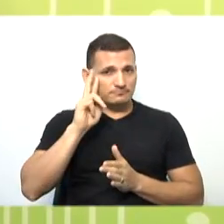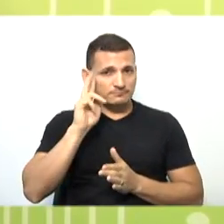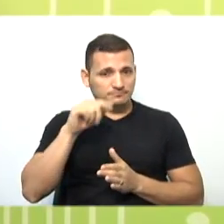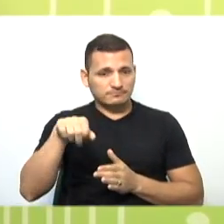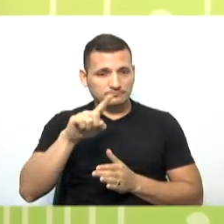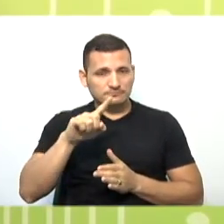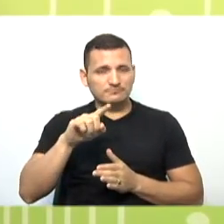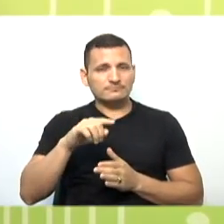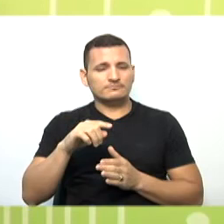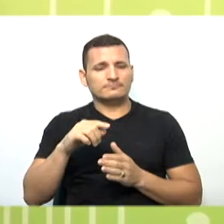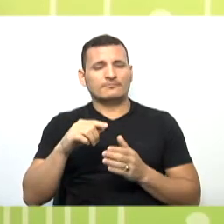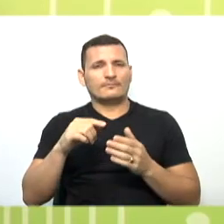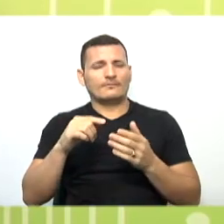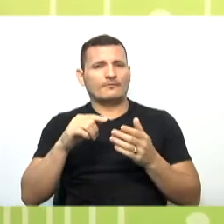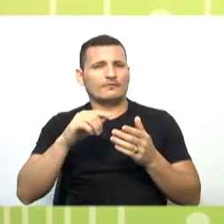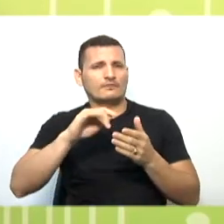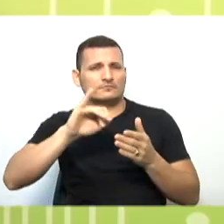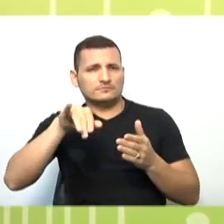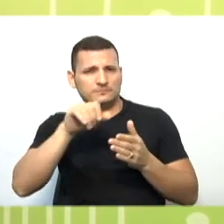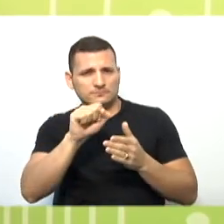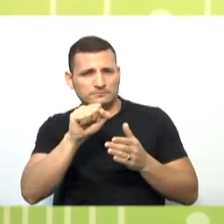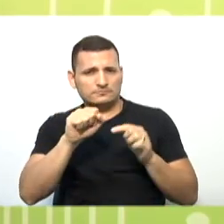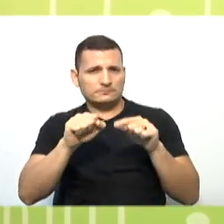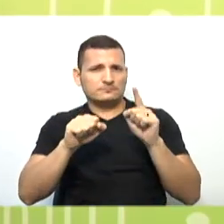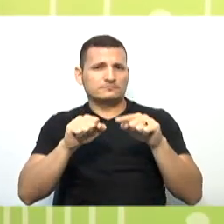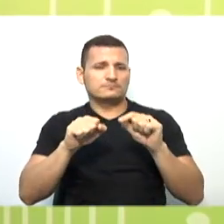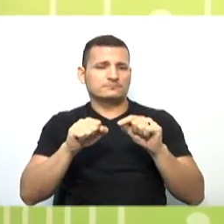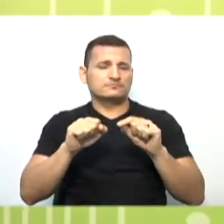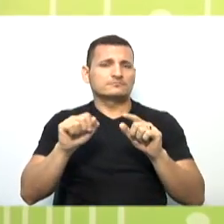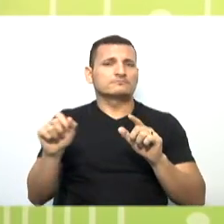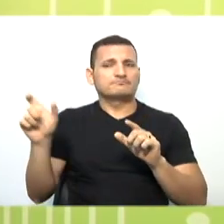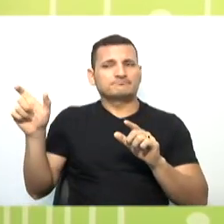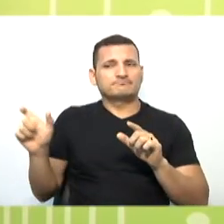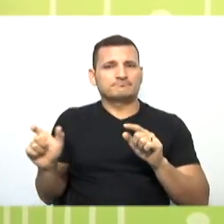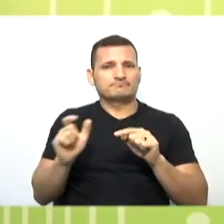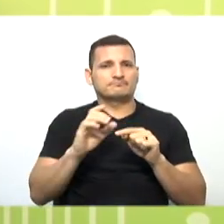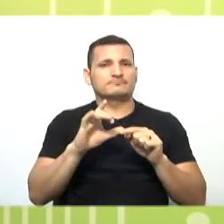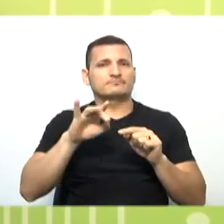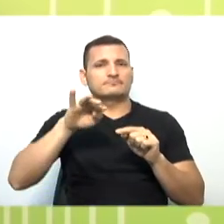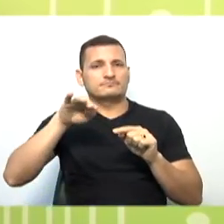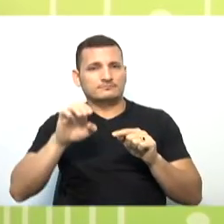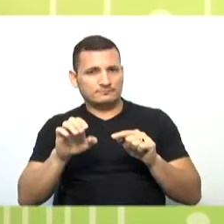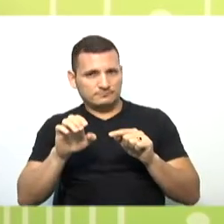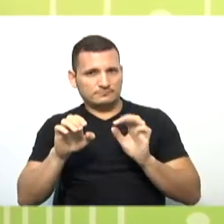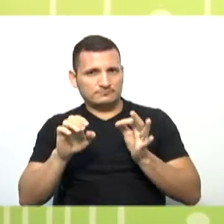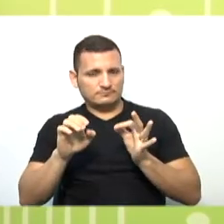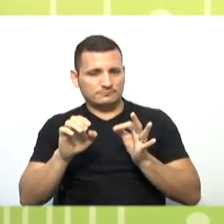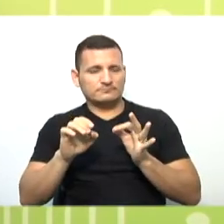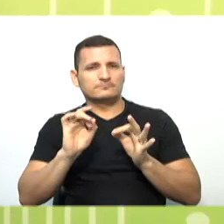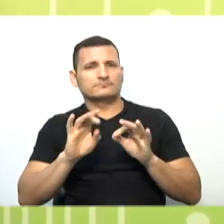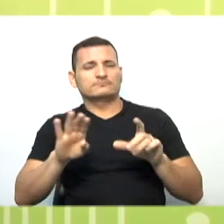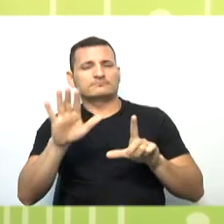lembre-se, JavaScript, ele trabalha no modo do lado do cliente, então sempre a parte